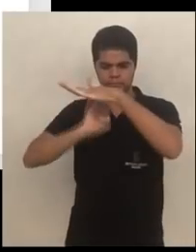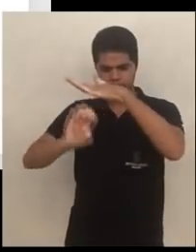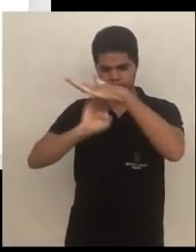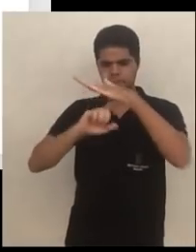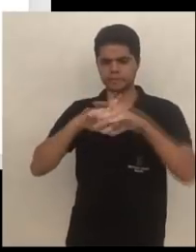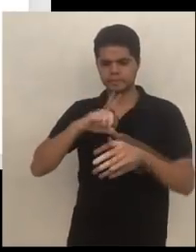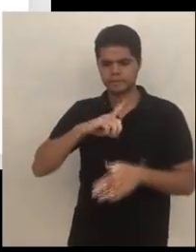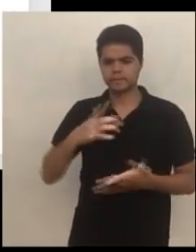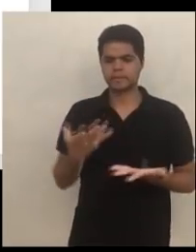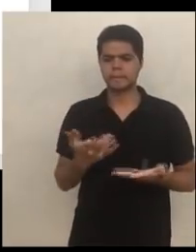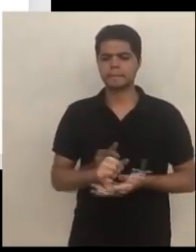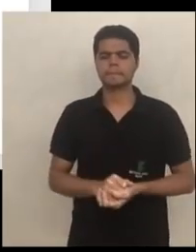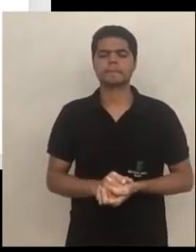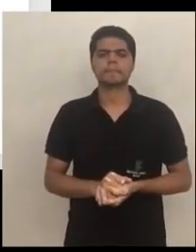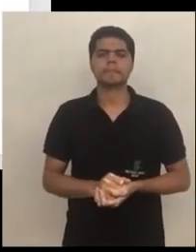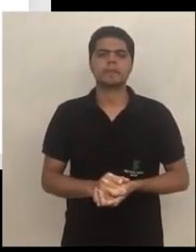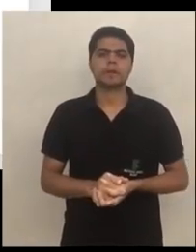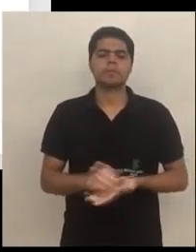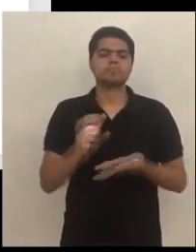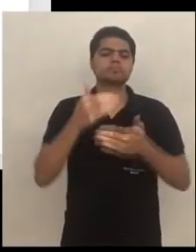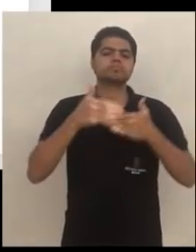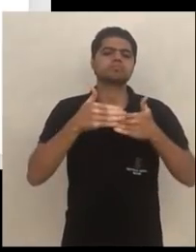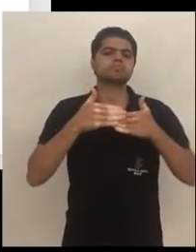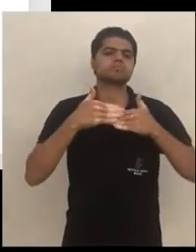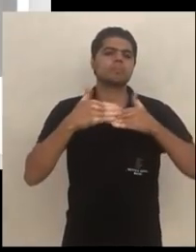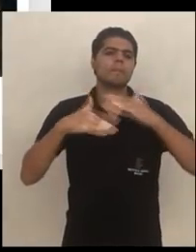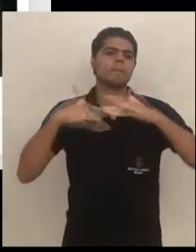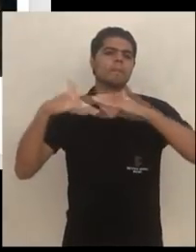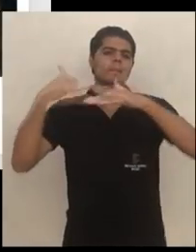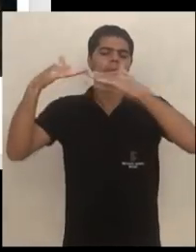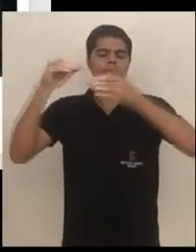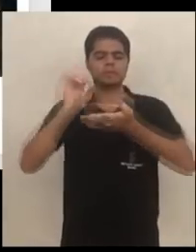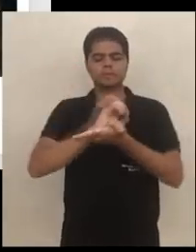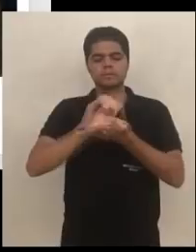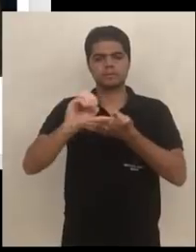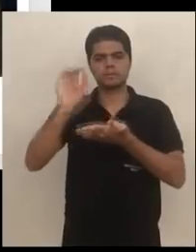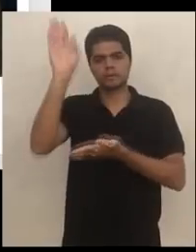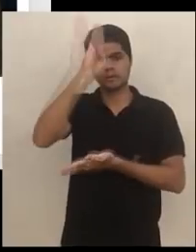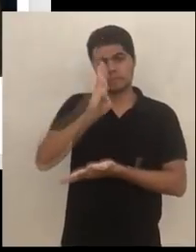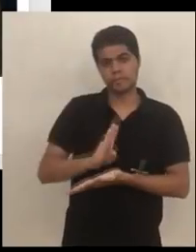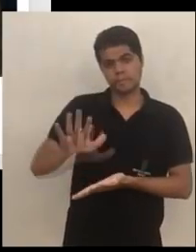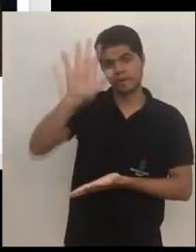à produção, ao segmento orgânico no Brasil, e ele converge um